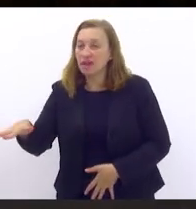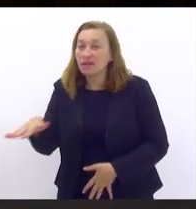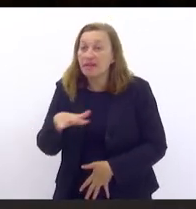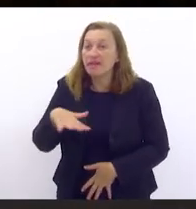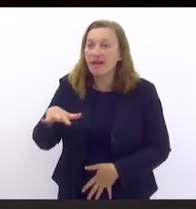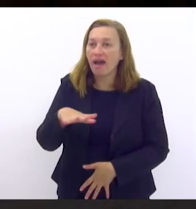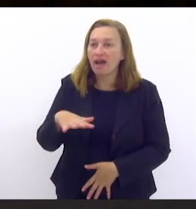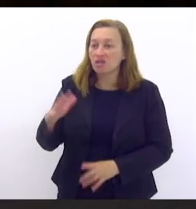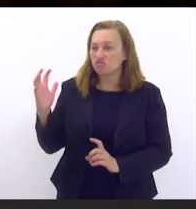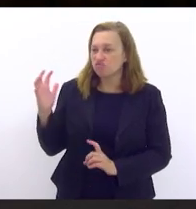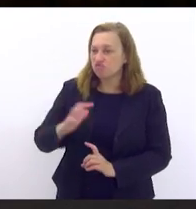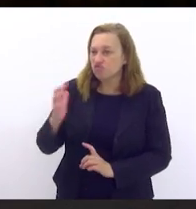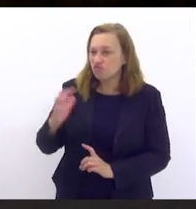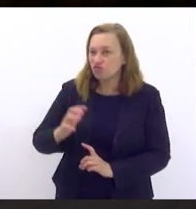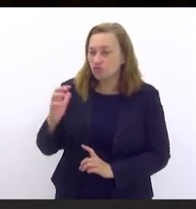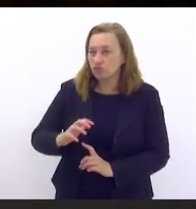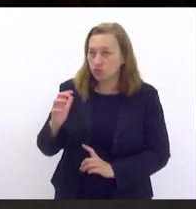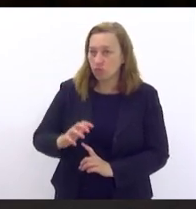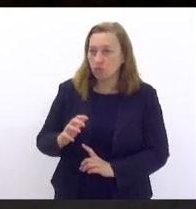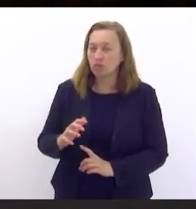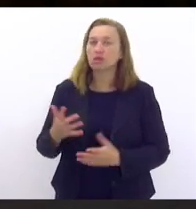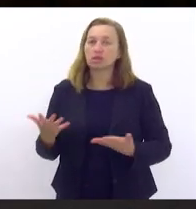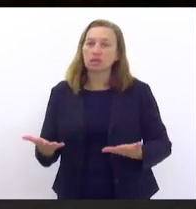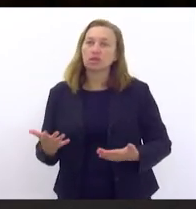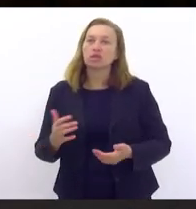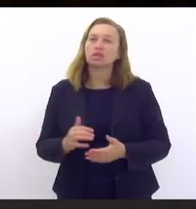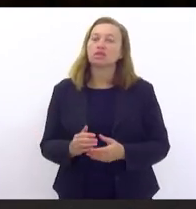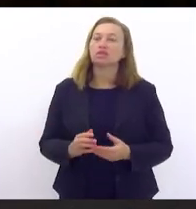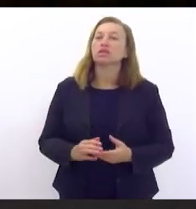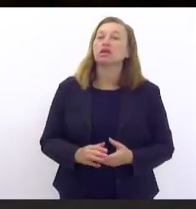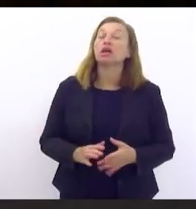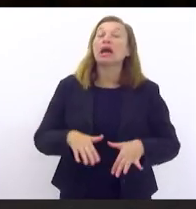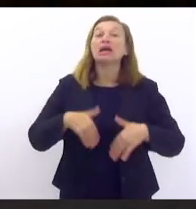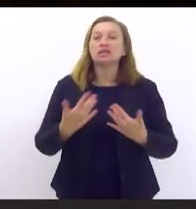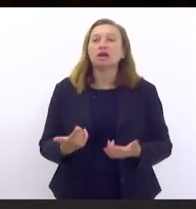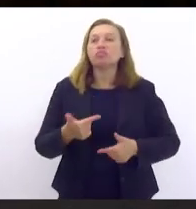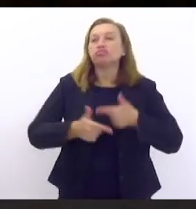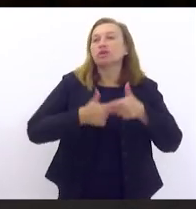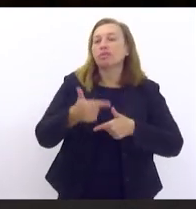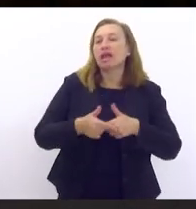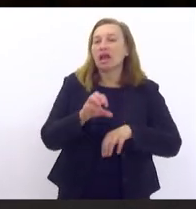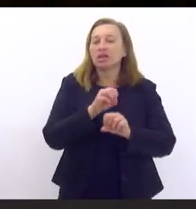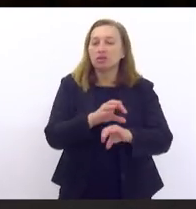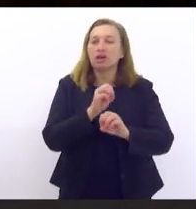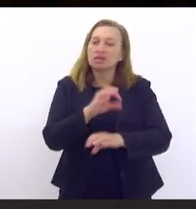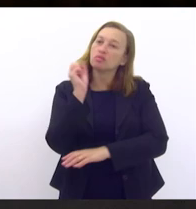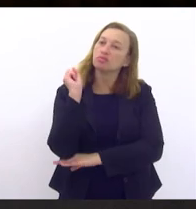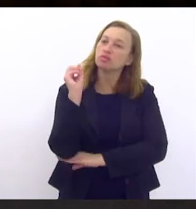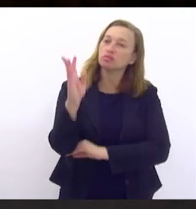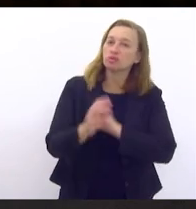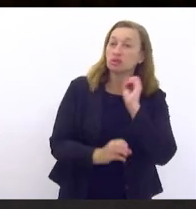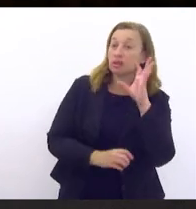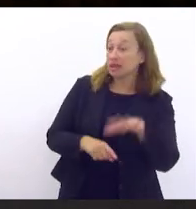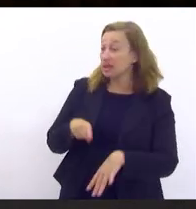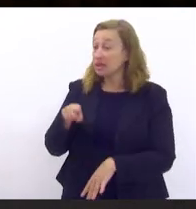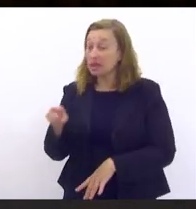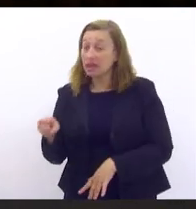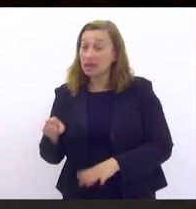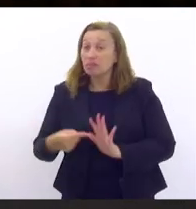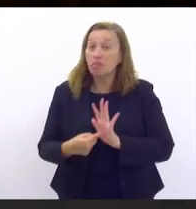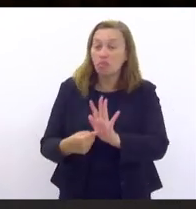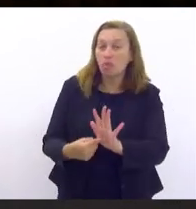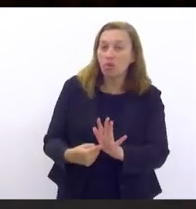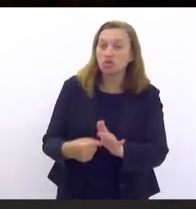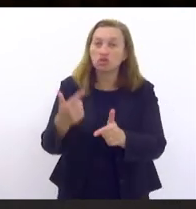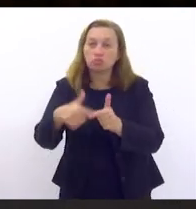áreas também de pressão de unidades de conservação então o trabalhar a educação ambiental ali para que eles Tragam Quais são as questões